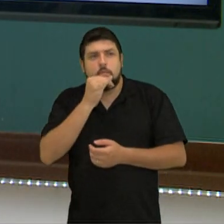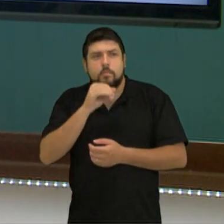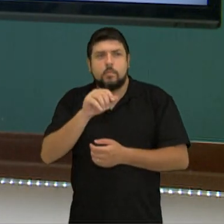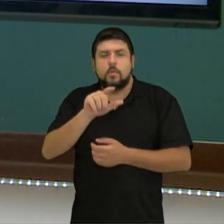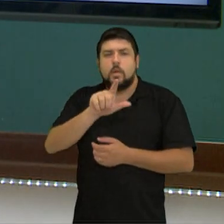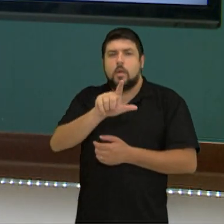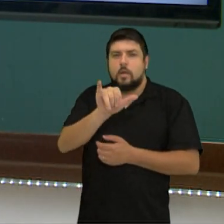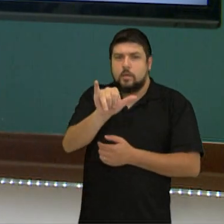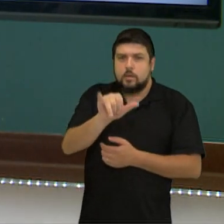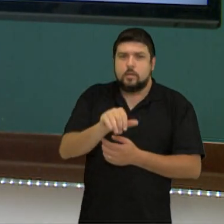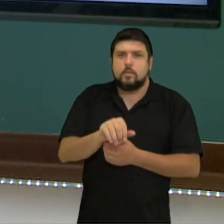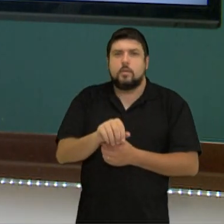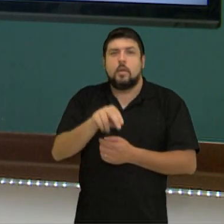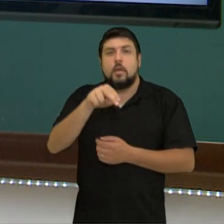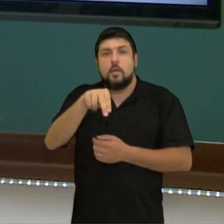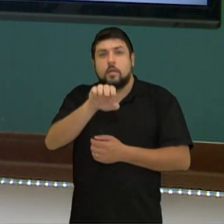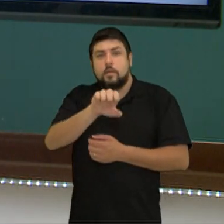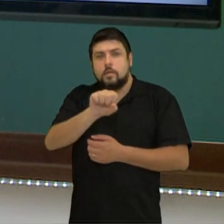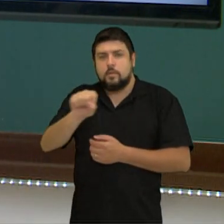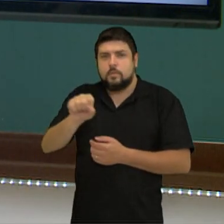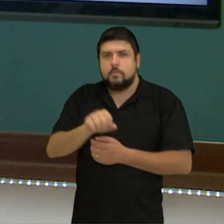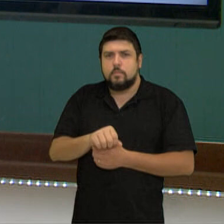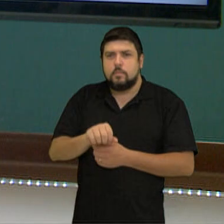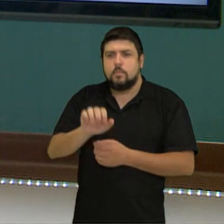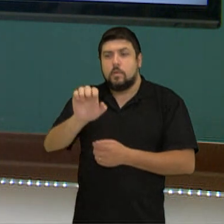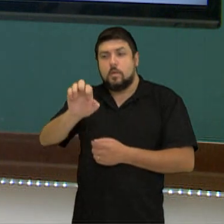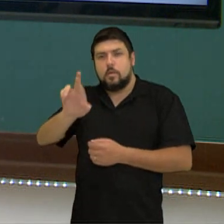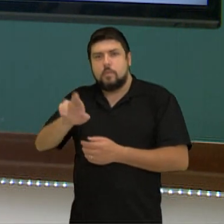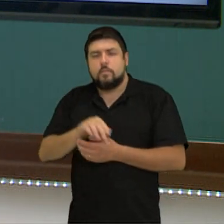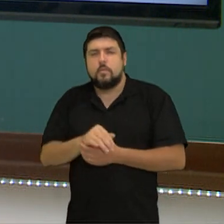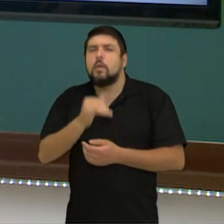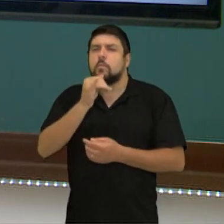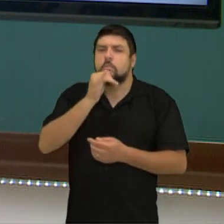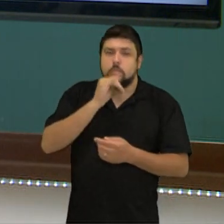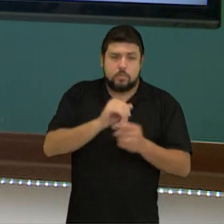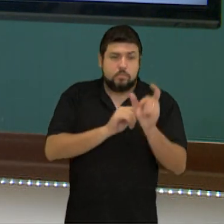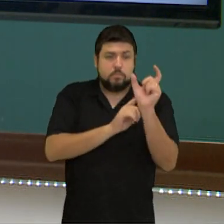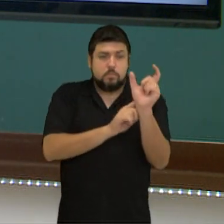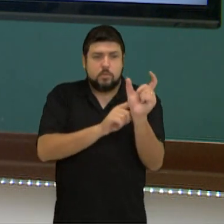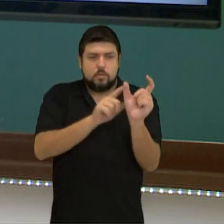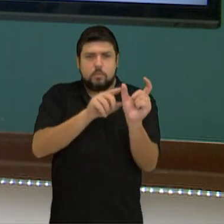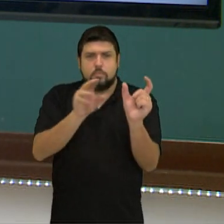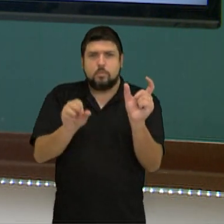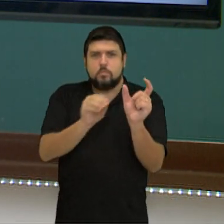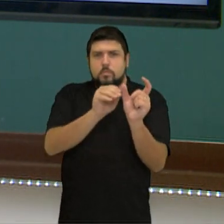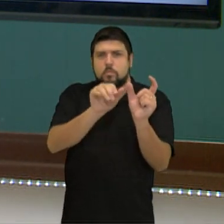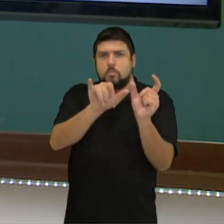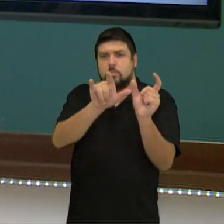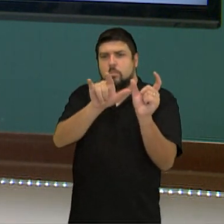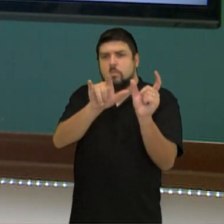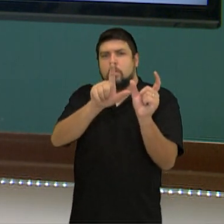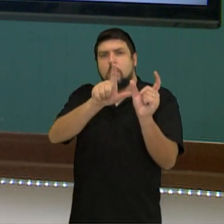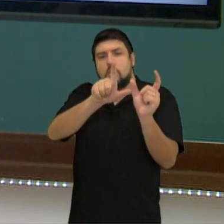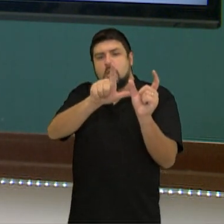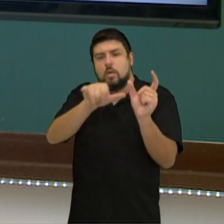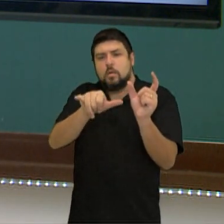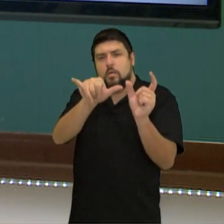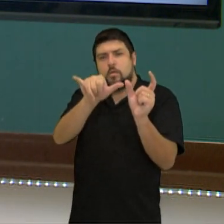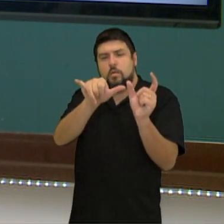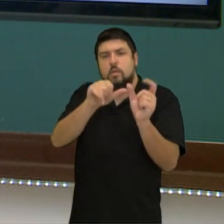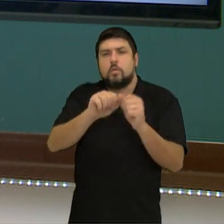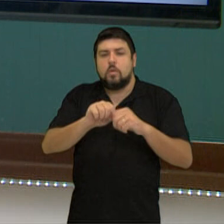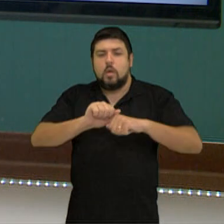o Por exemplo, o ly, quando você acrescenta numa determinada palavra, você vai transformar os adjetivos em